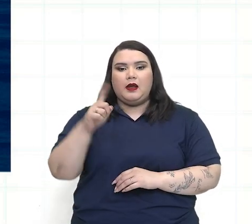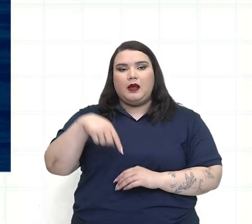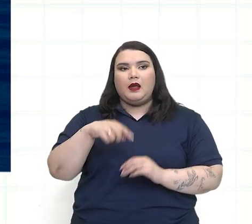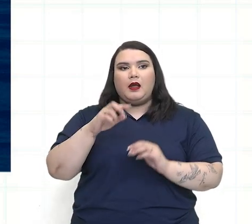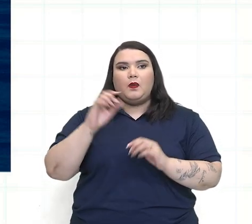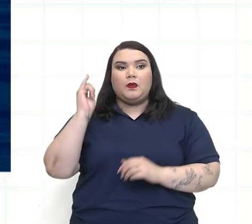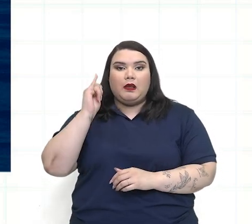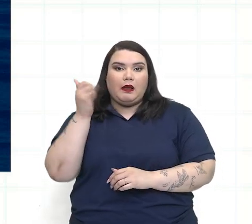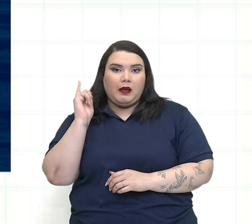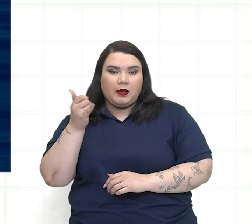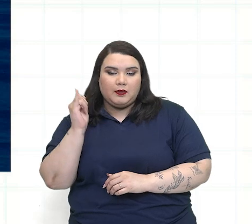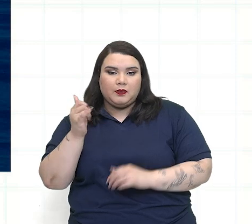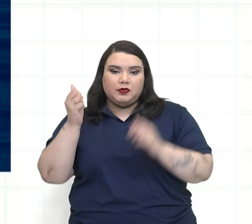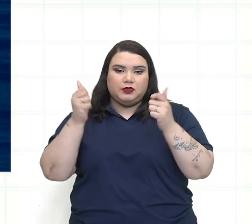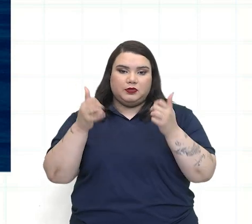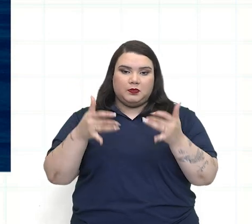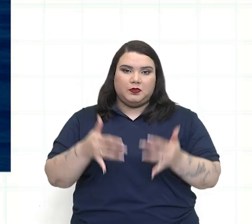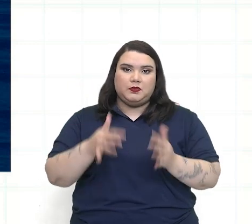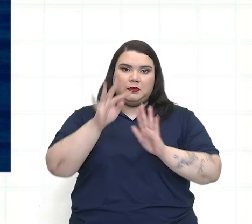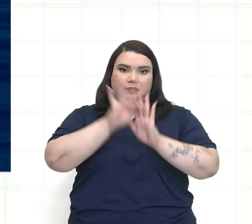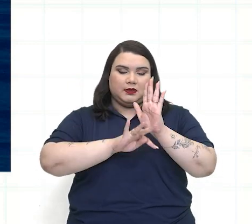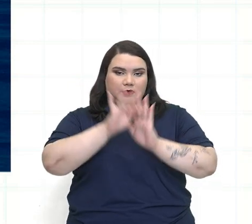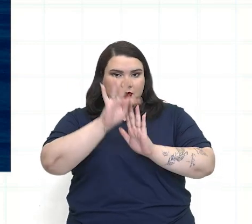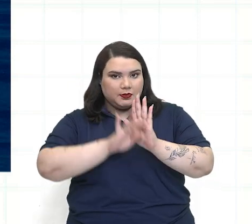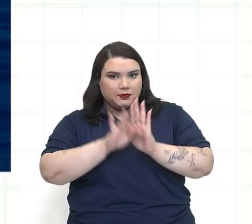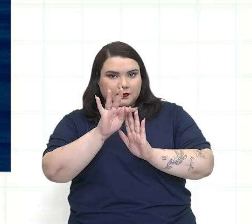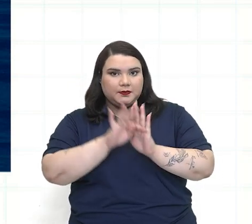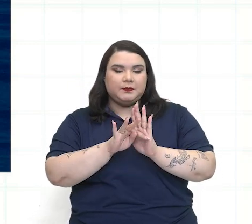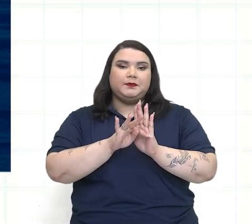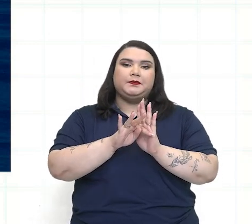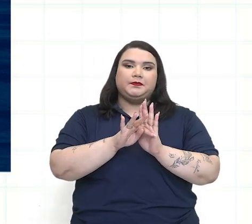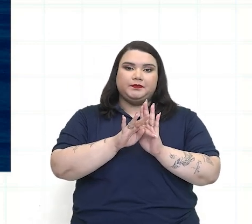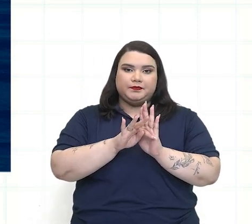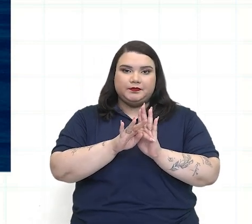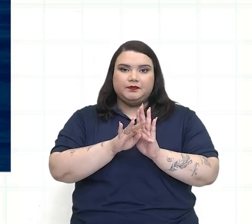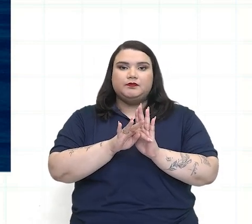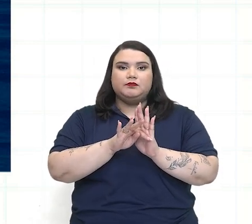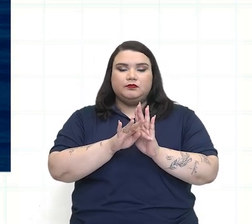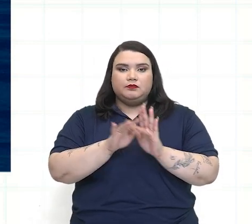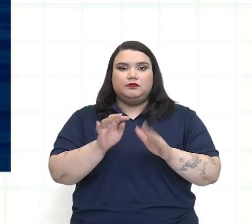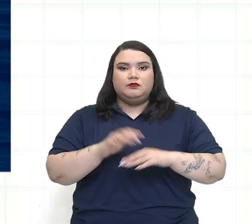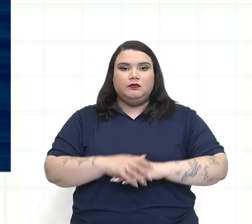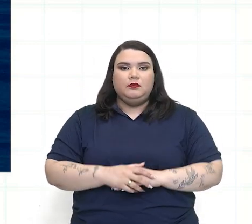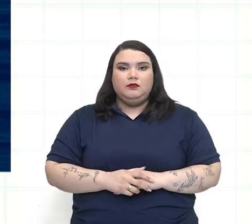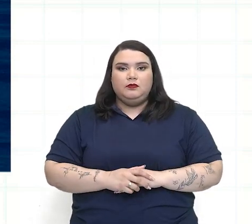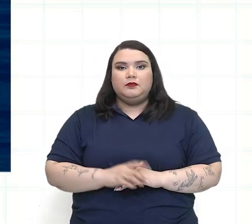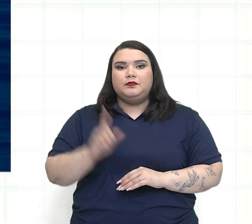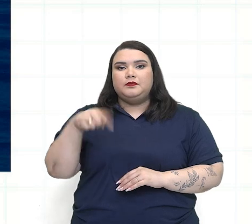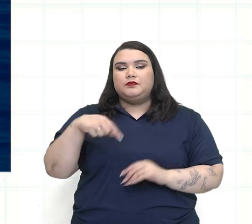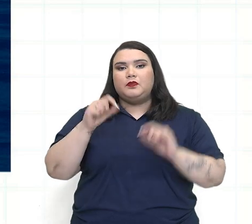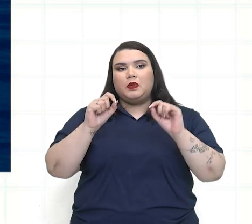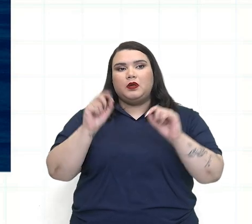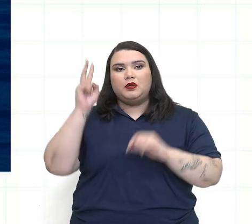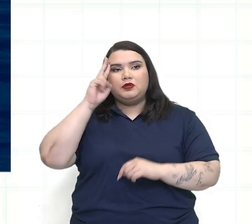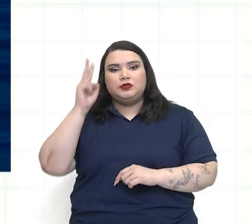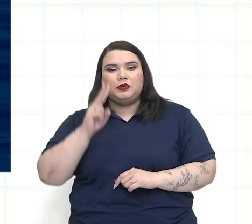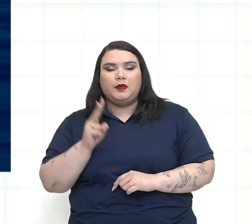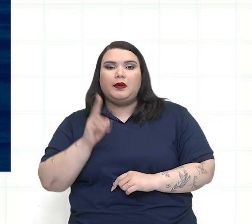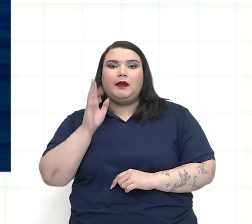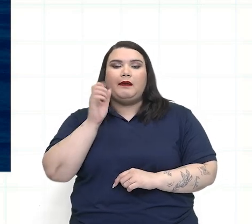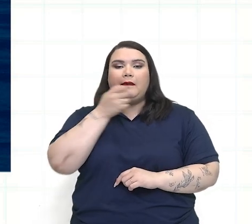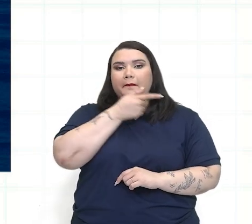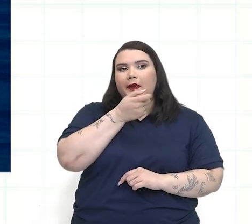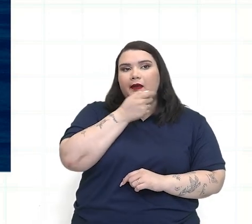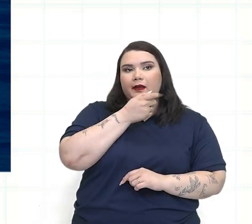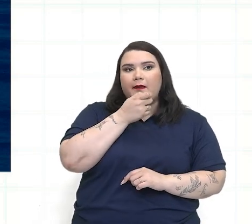é o narrador que fala no texto, que fala no poema. Ele afirma que é uma história engraçada, né?